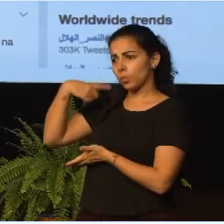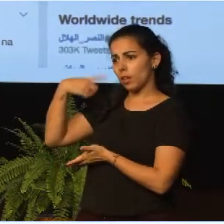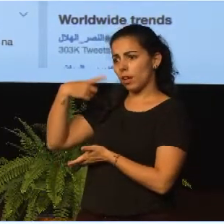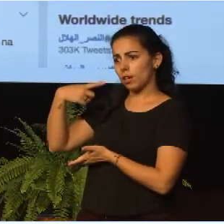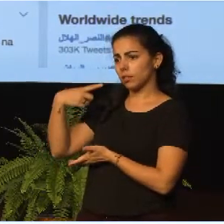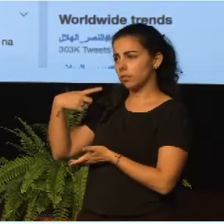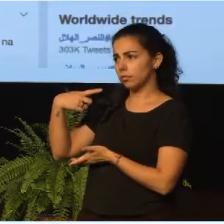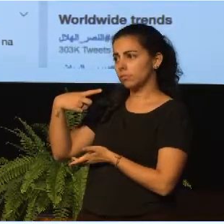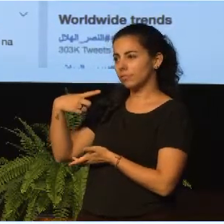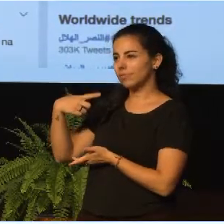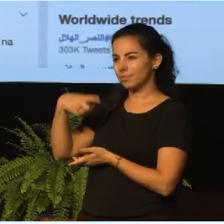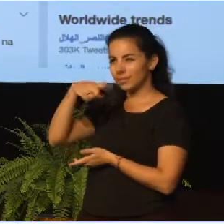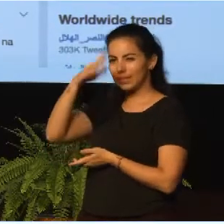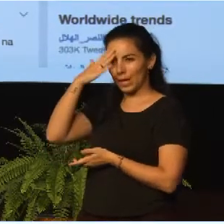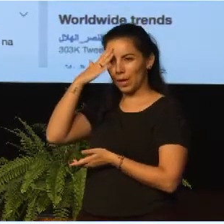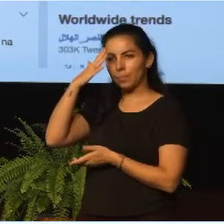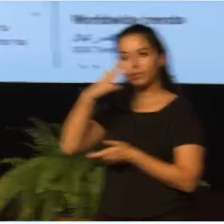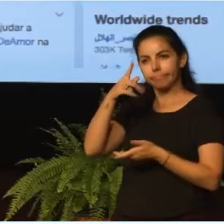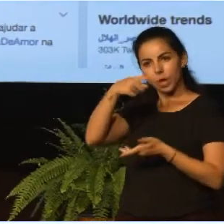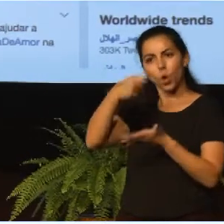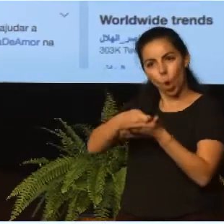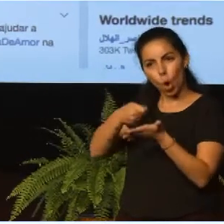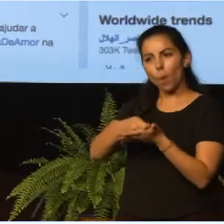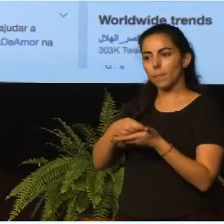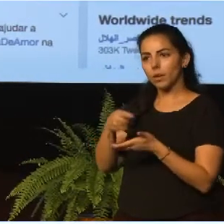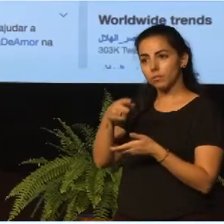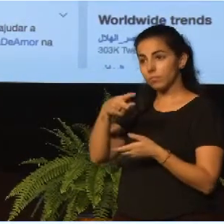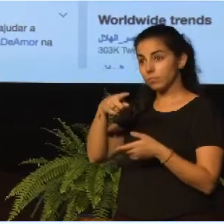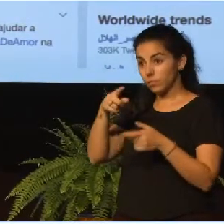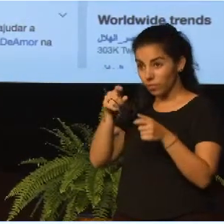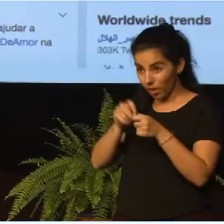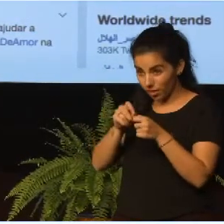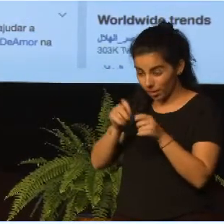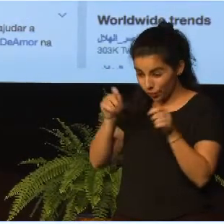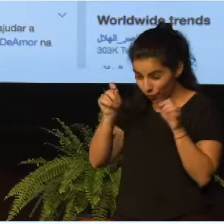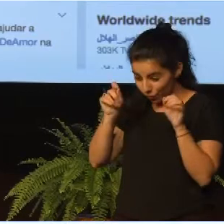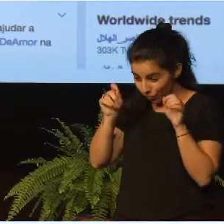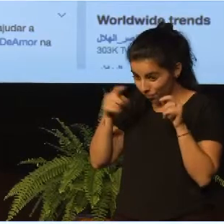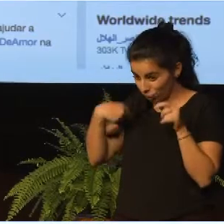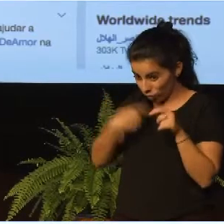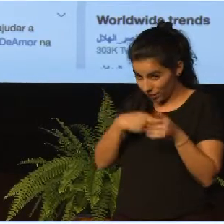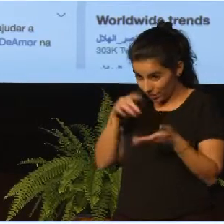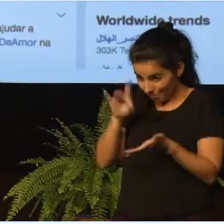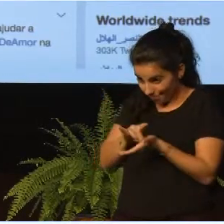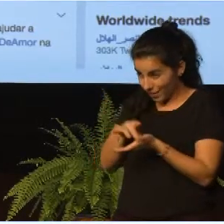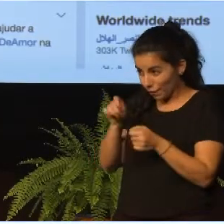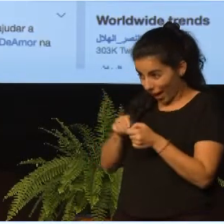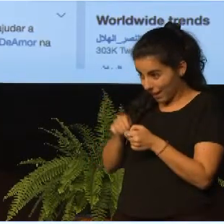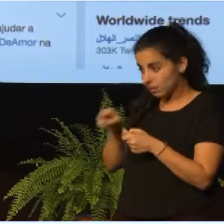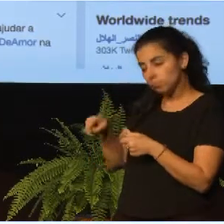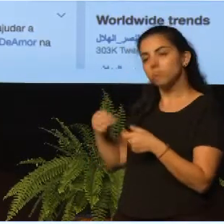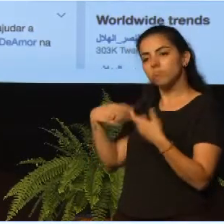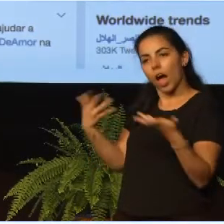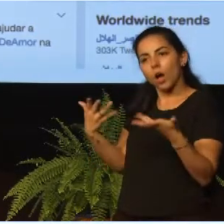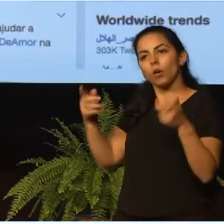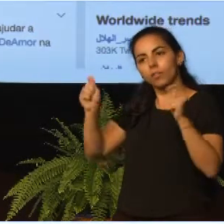seus deputados? Cobrem os seus eleitos? A gente nunca viu isso. Eu nunca vi. É difícil. E a gente estava dando ferramenta para isso